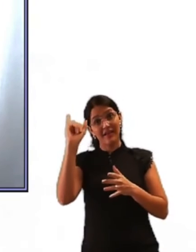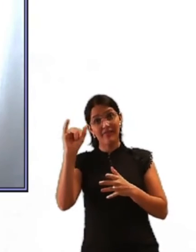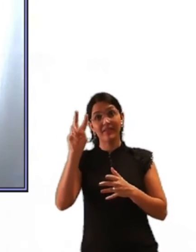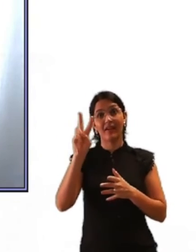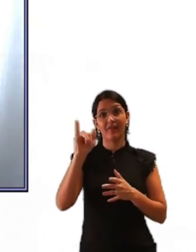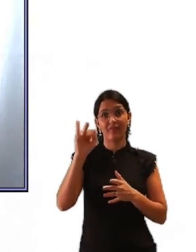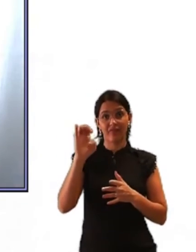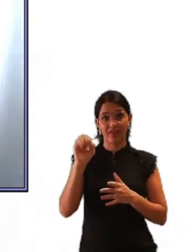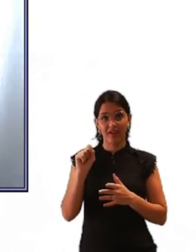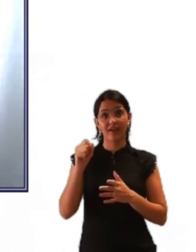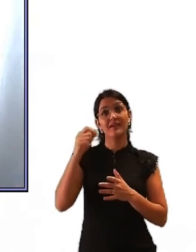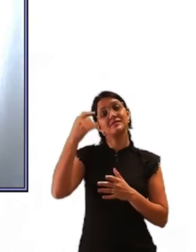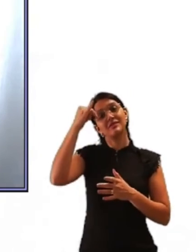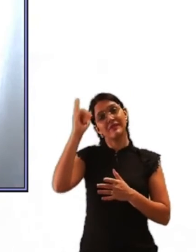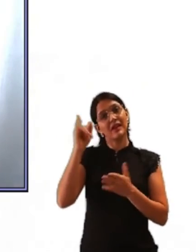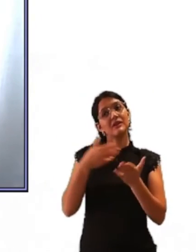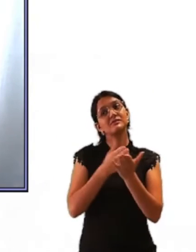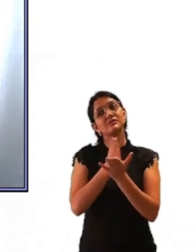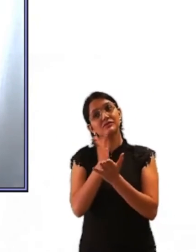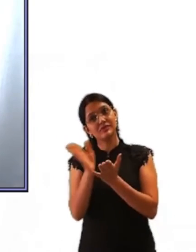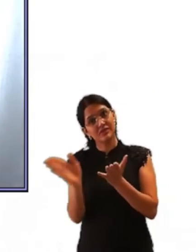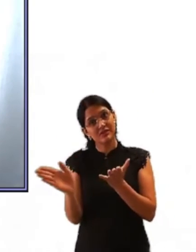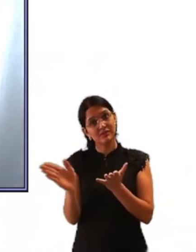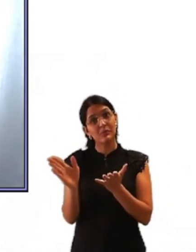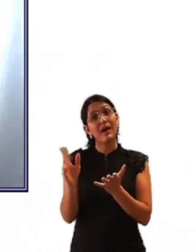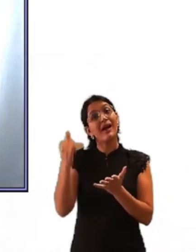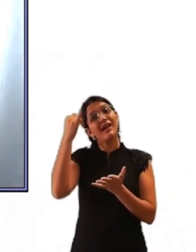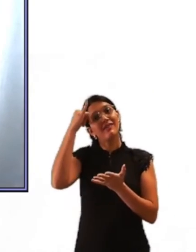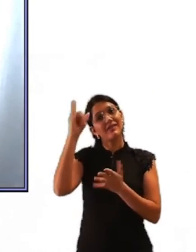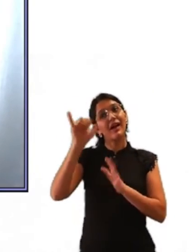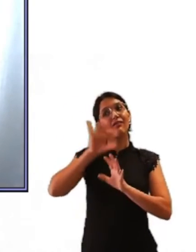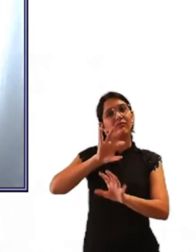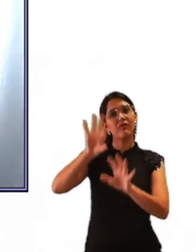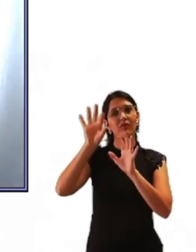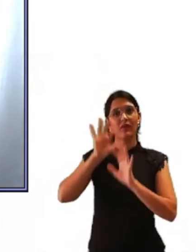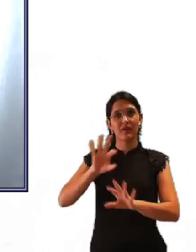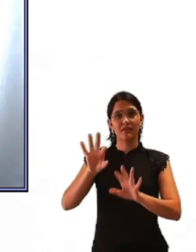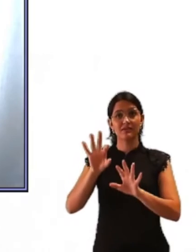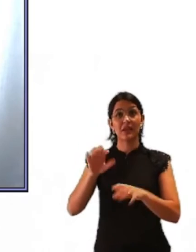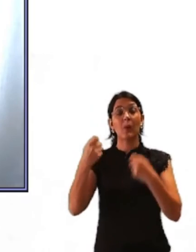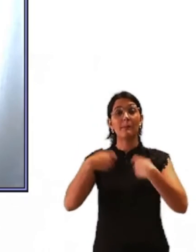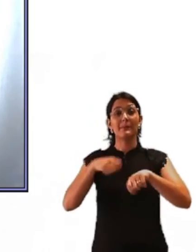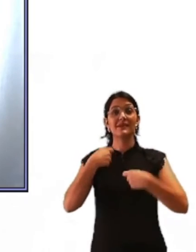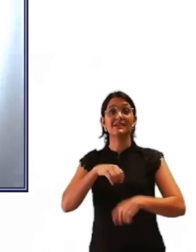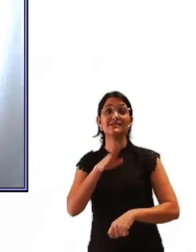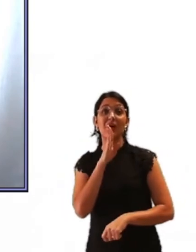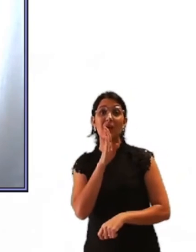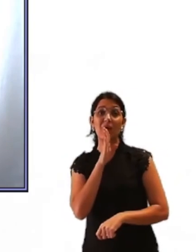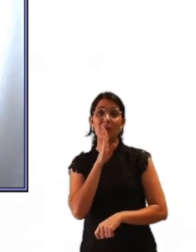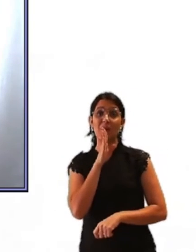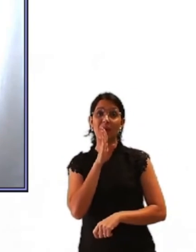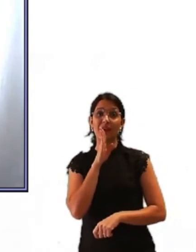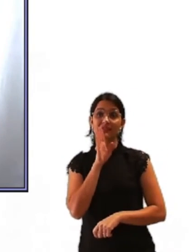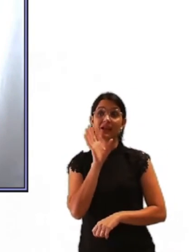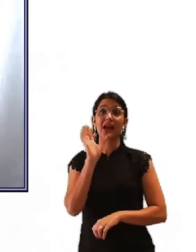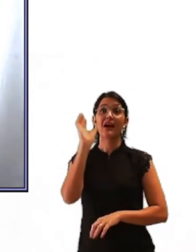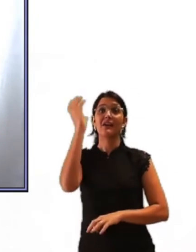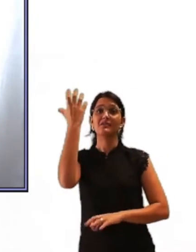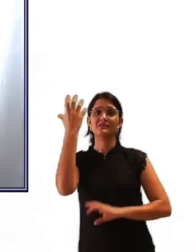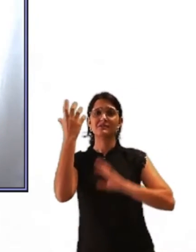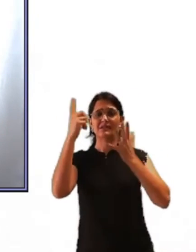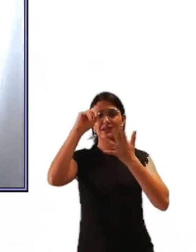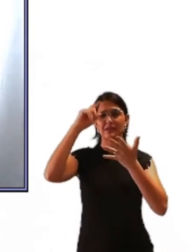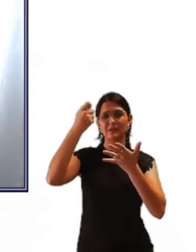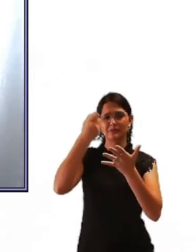formato ideal seria a gente conhecer esses fatores que podem influenciar na tomada